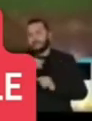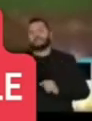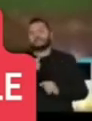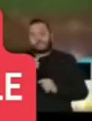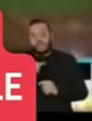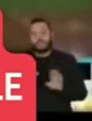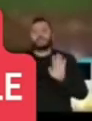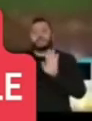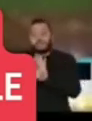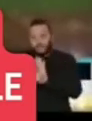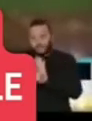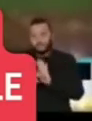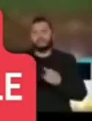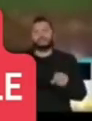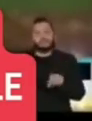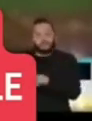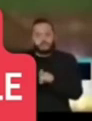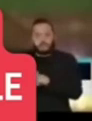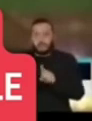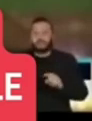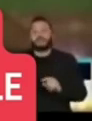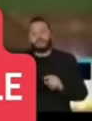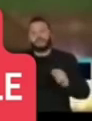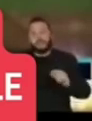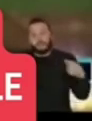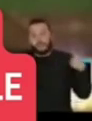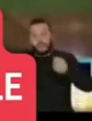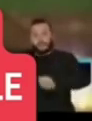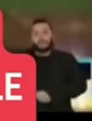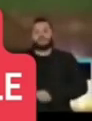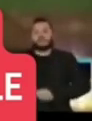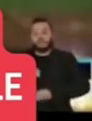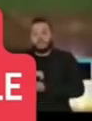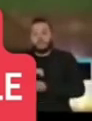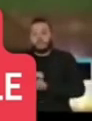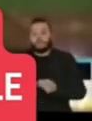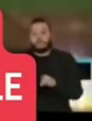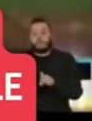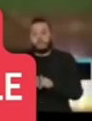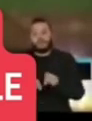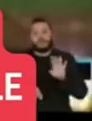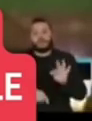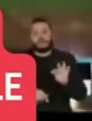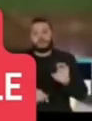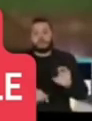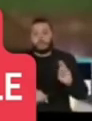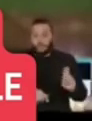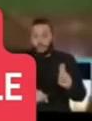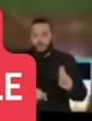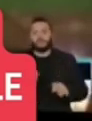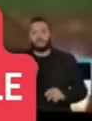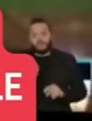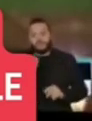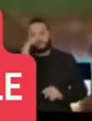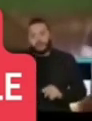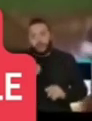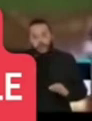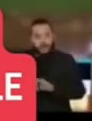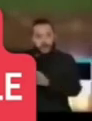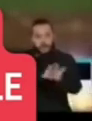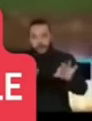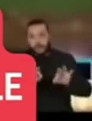repercussão negativa entre ministros do Supremo Tribunal Federal e do próprio TCU. Eles, inclusive, já se organizam